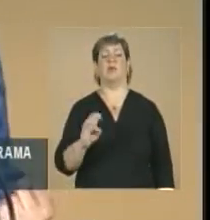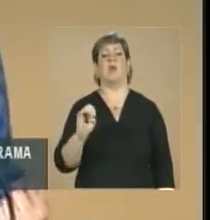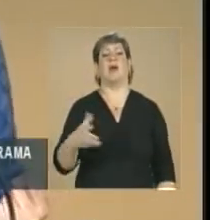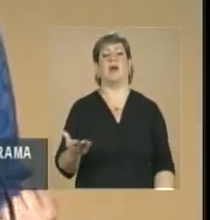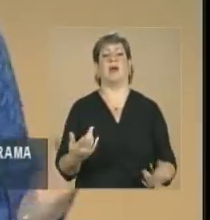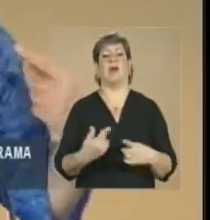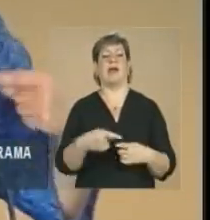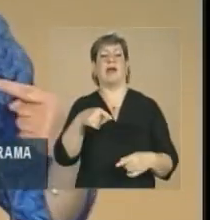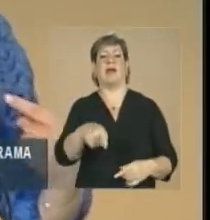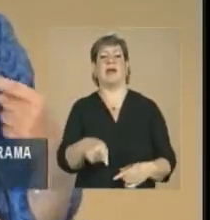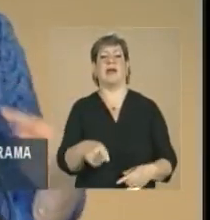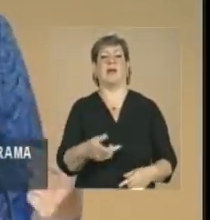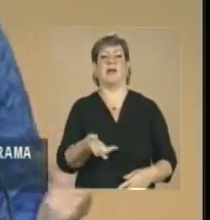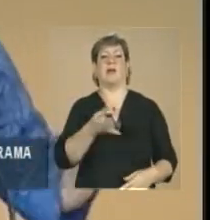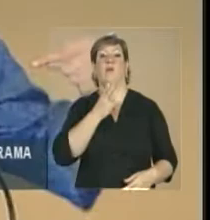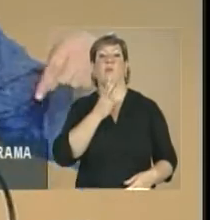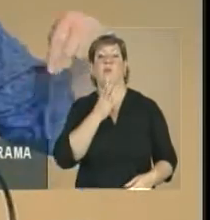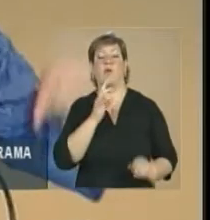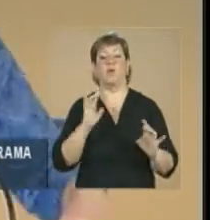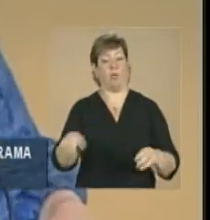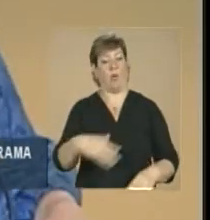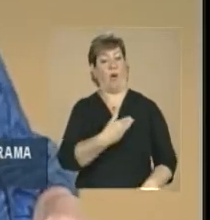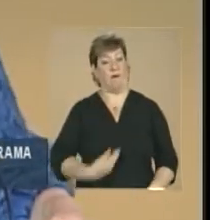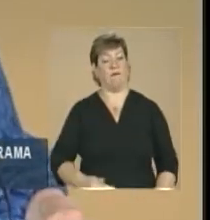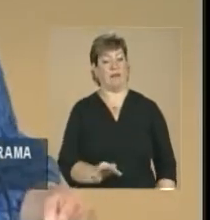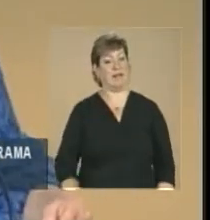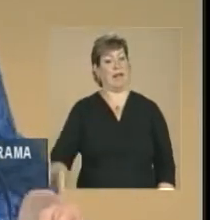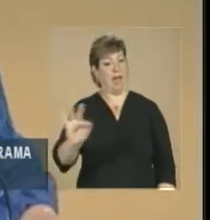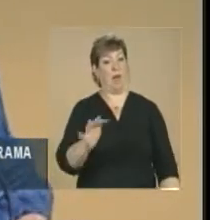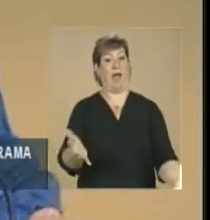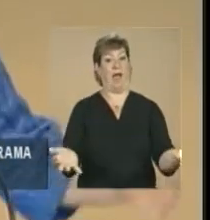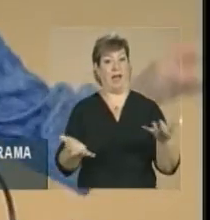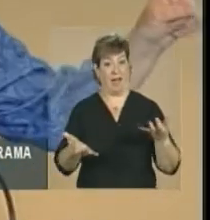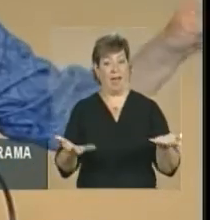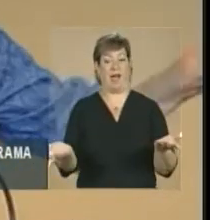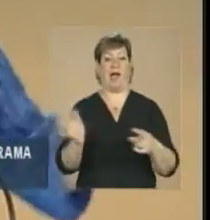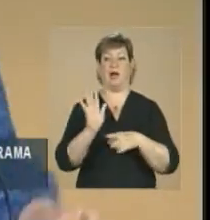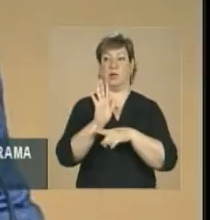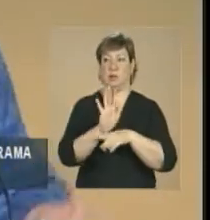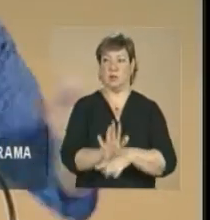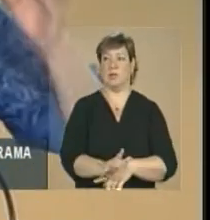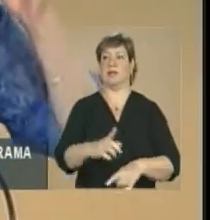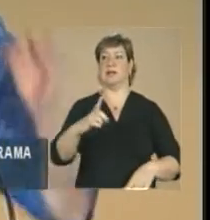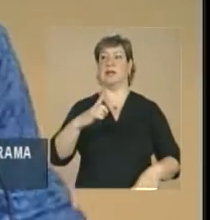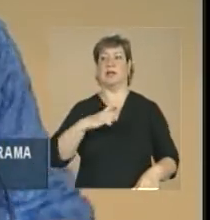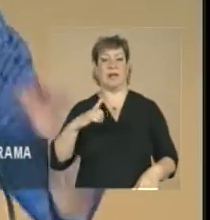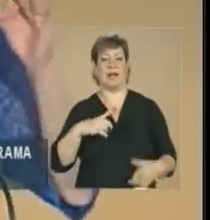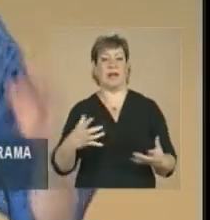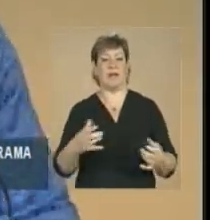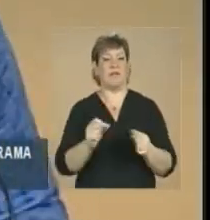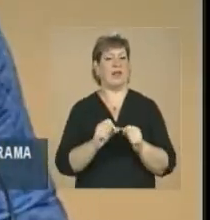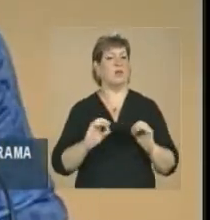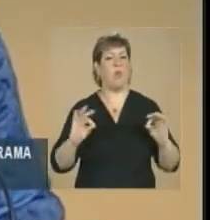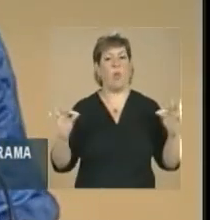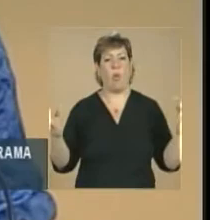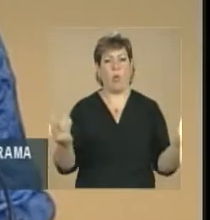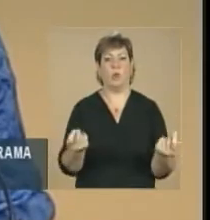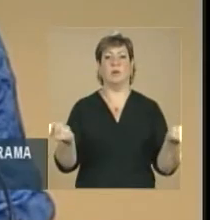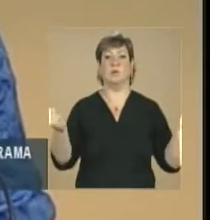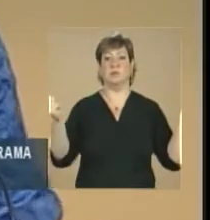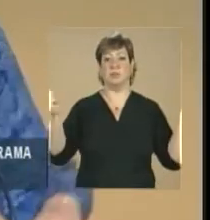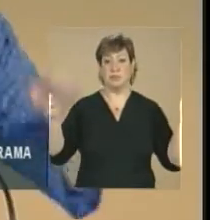só. O governo federal quer ajudar, quer ser parceiro, fará todo o possível para